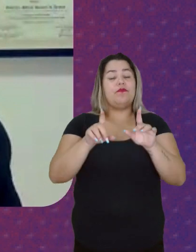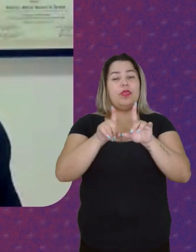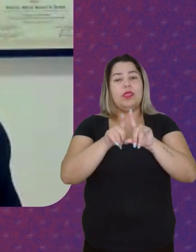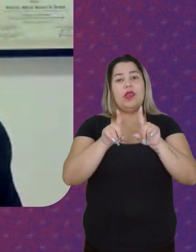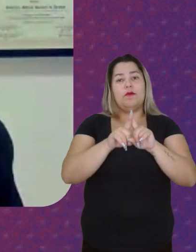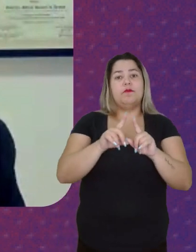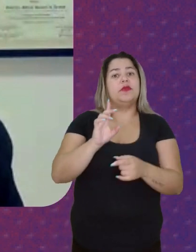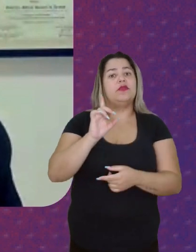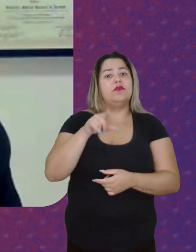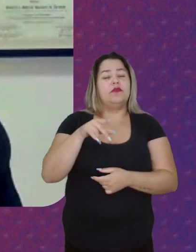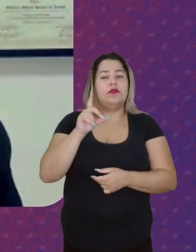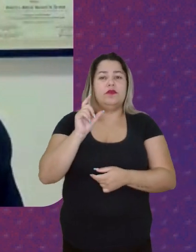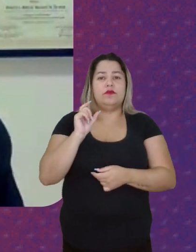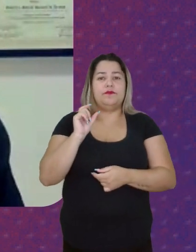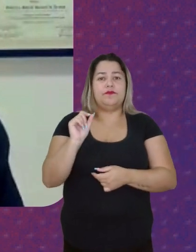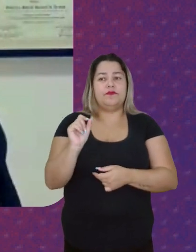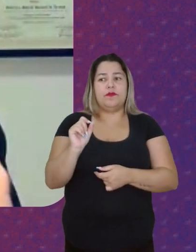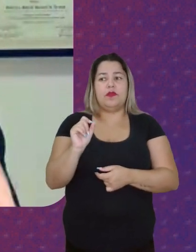são